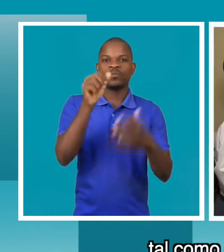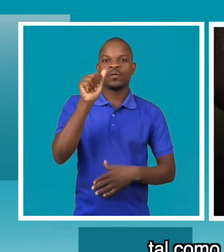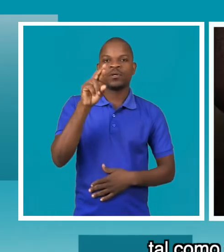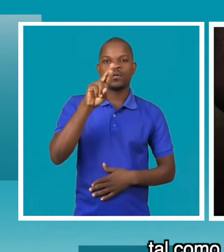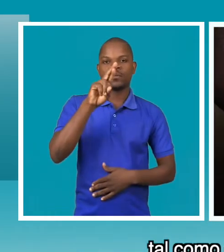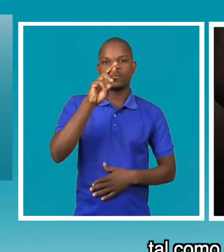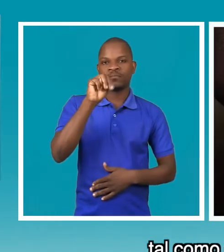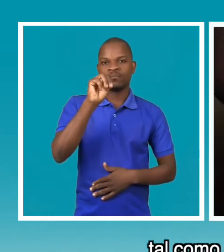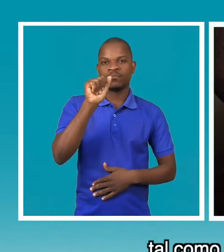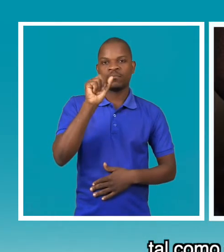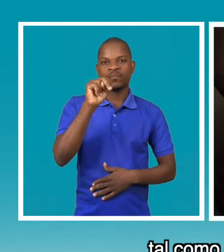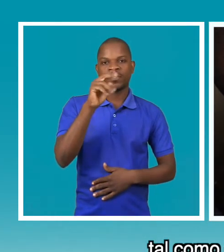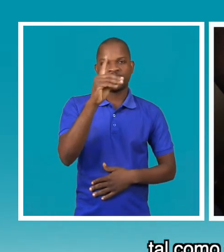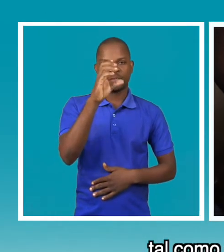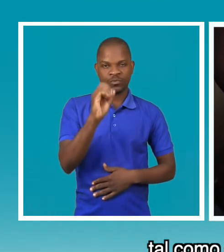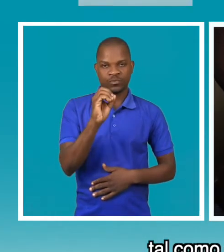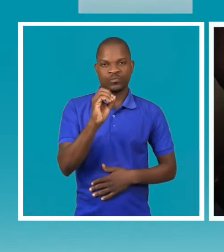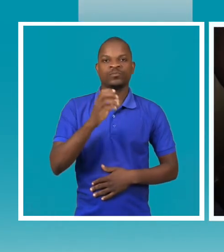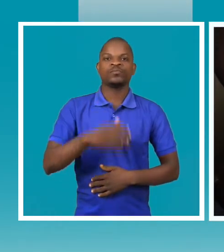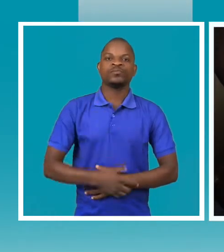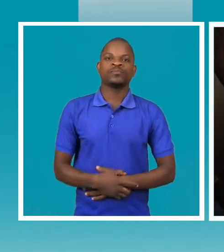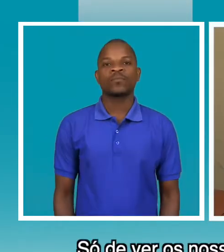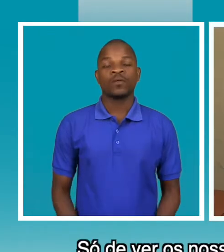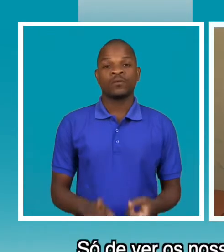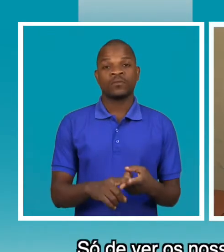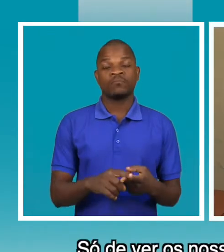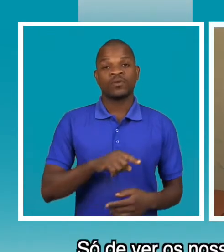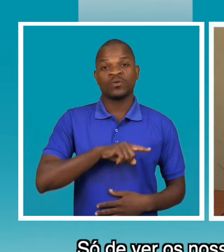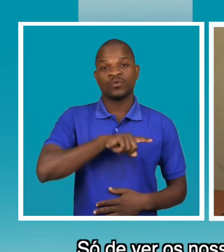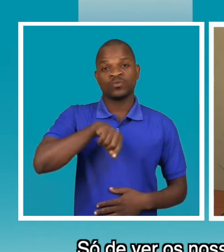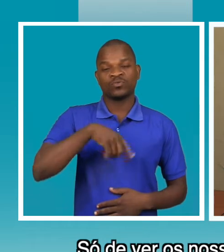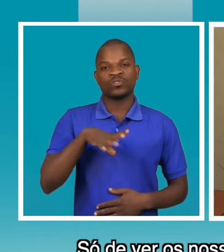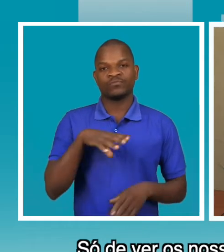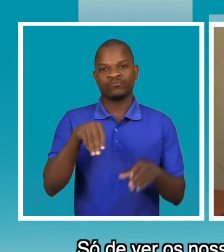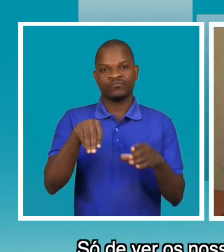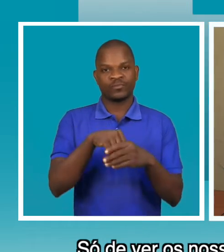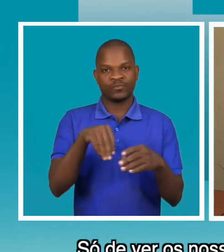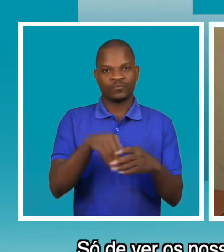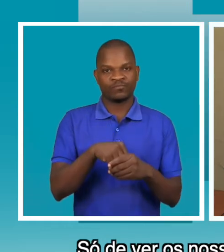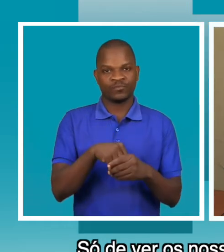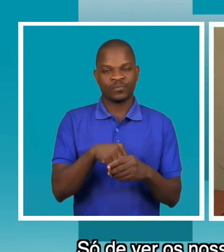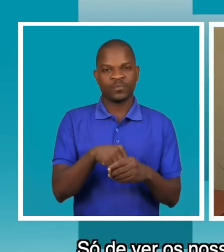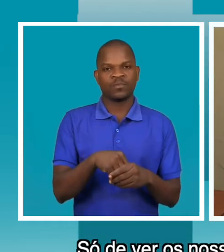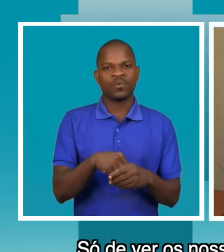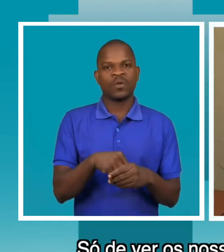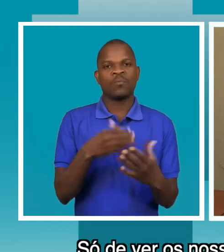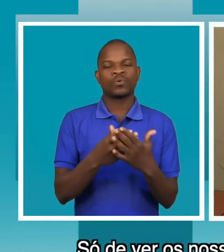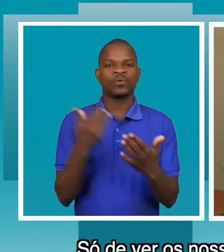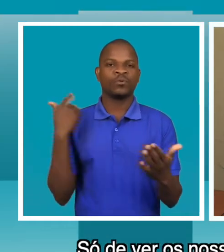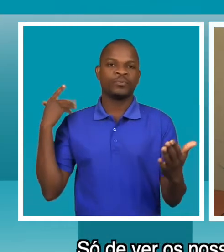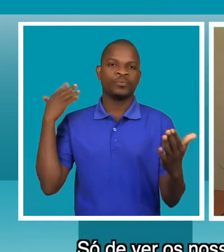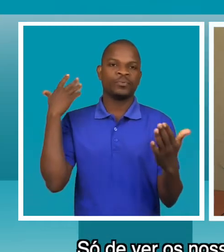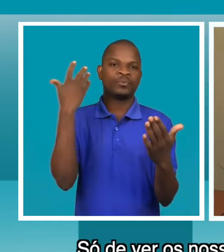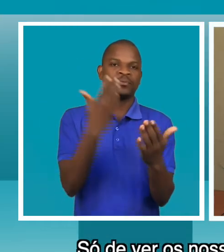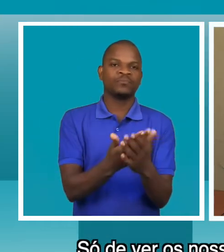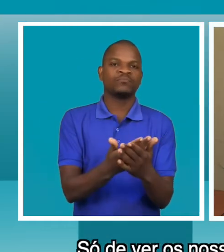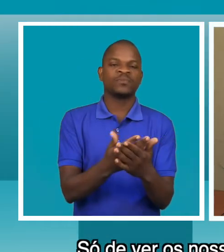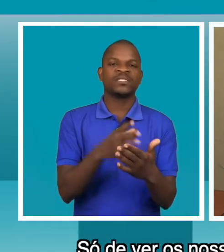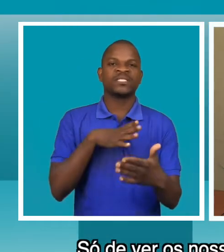delegado desta associação em Sofala. De ver os nossos membros que sempre tinham